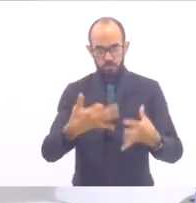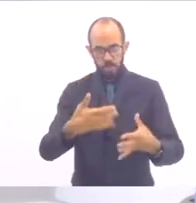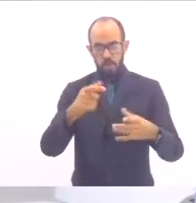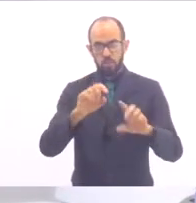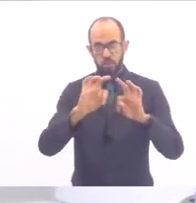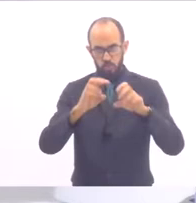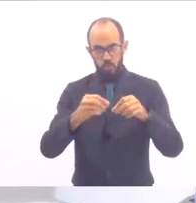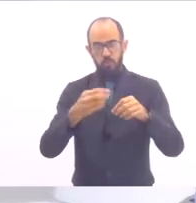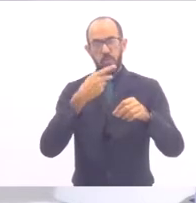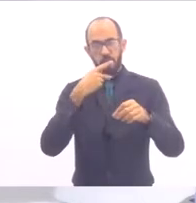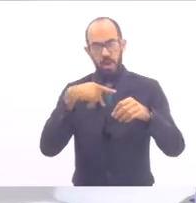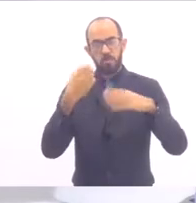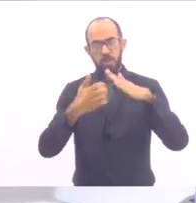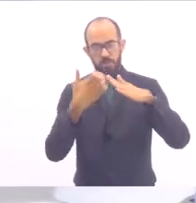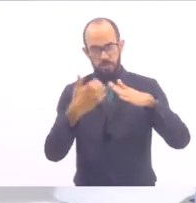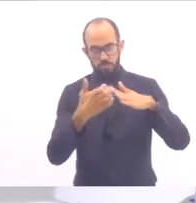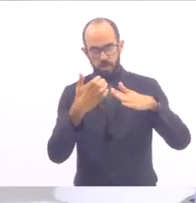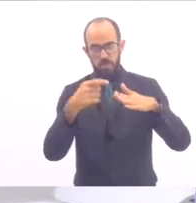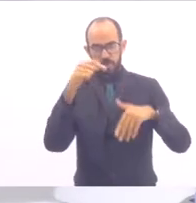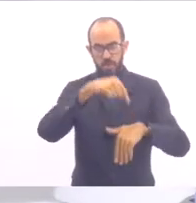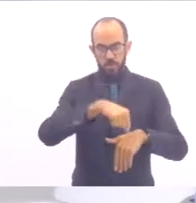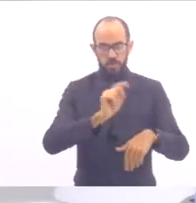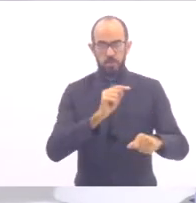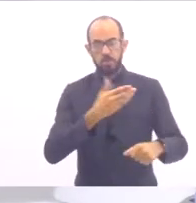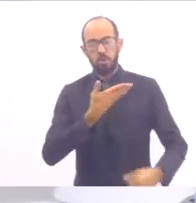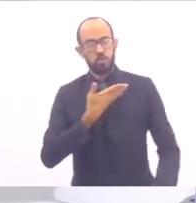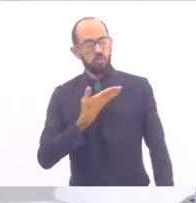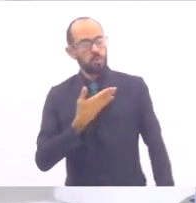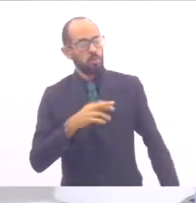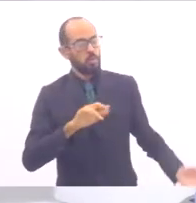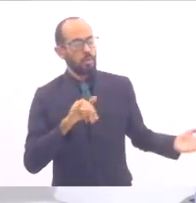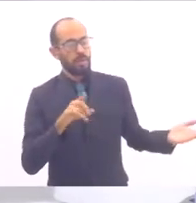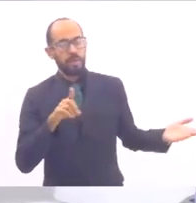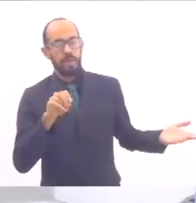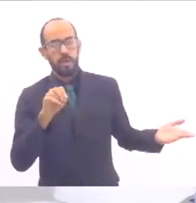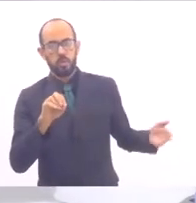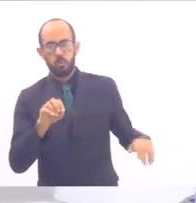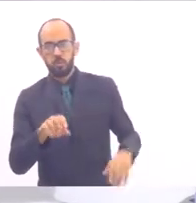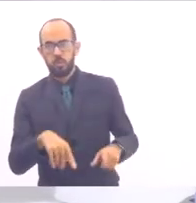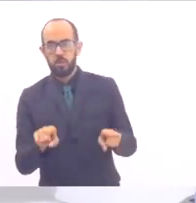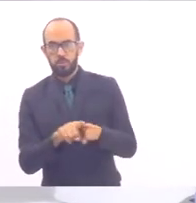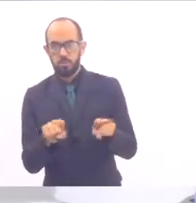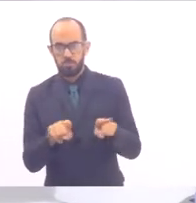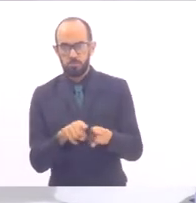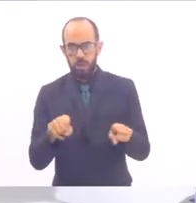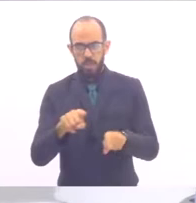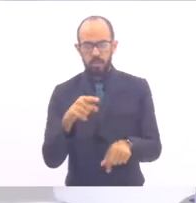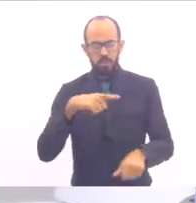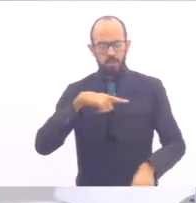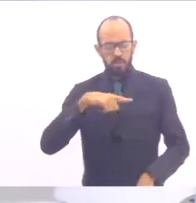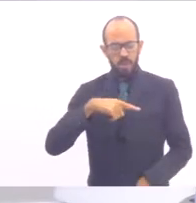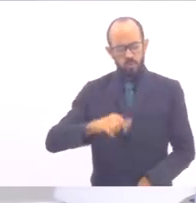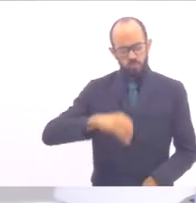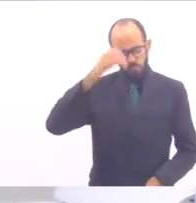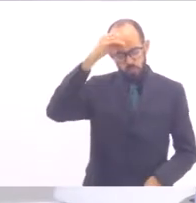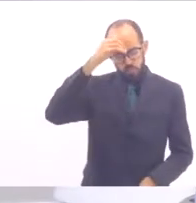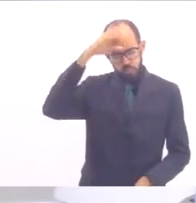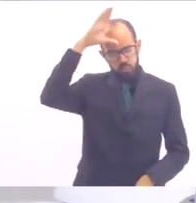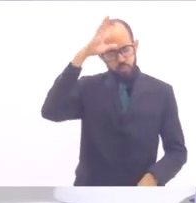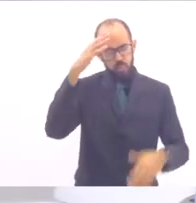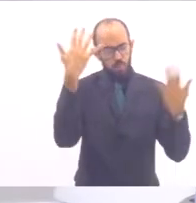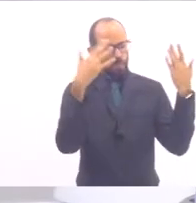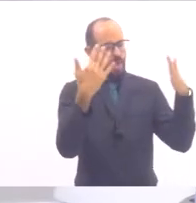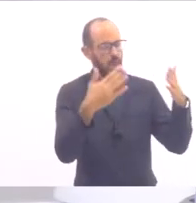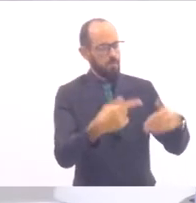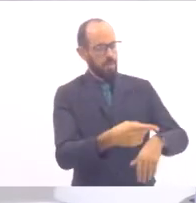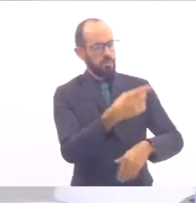pelo nosso companheiro Ricardo, né? Ricardo, que mostrou um autoconhecimento. E quero lhe